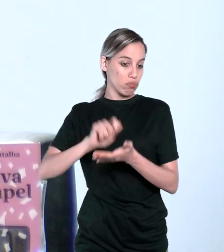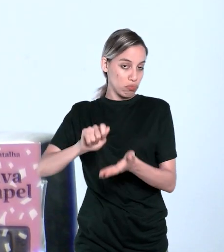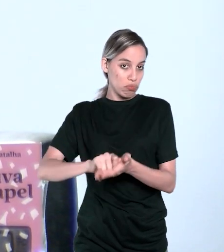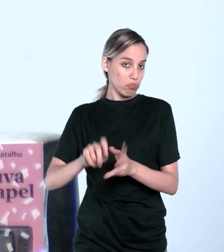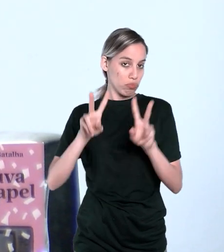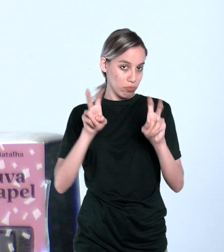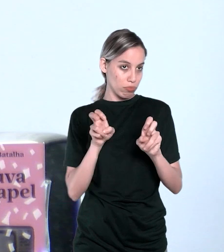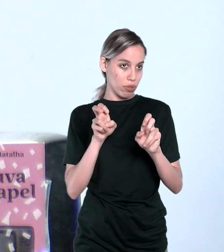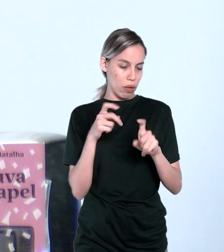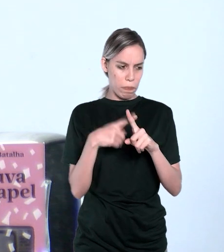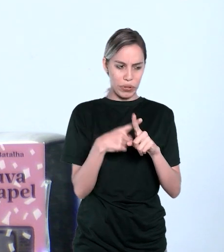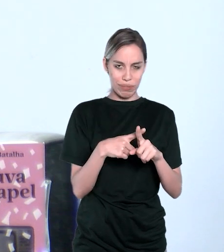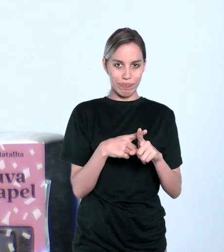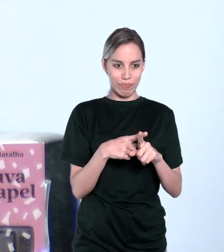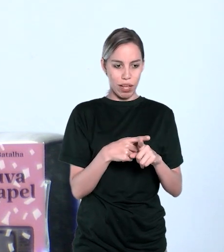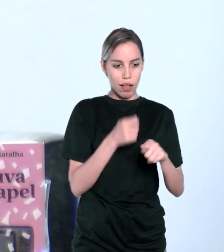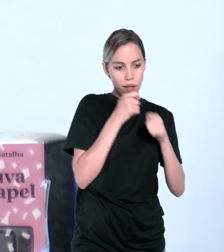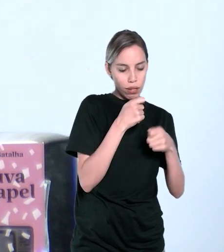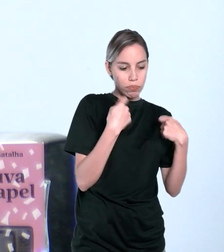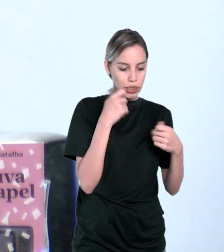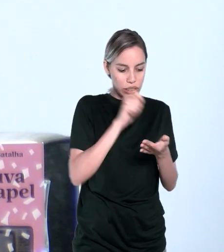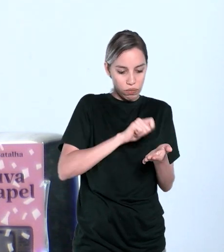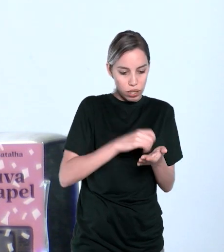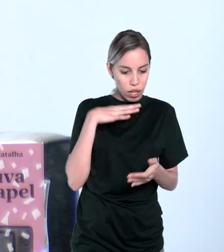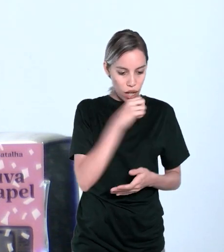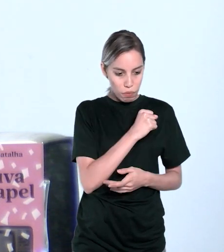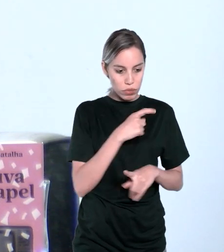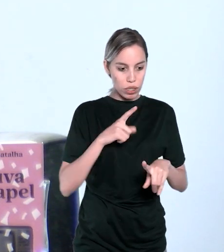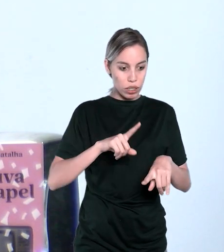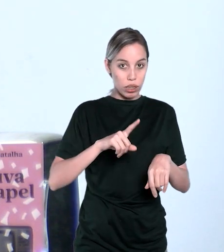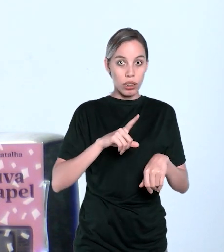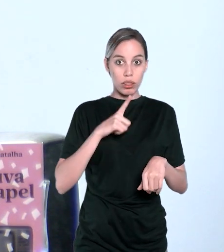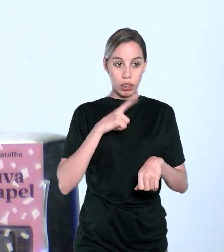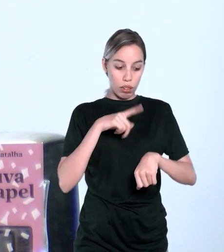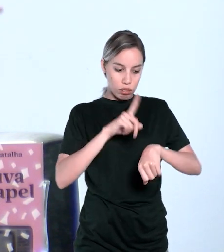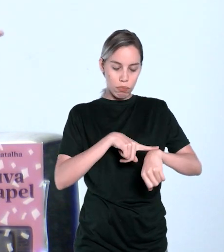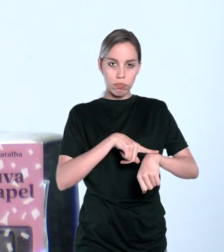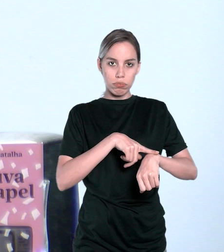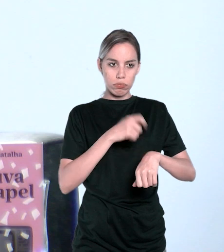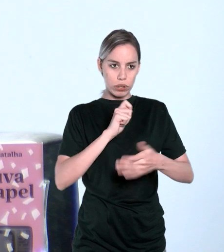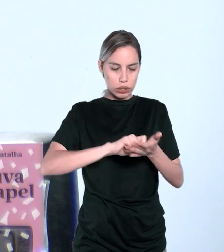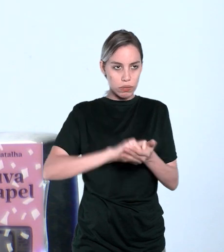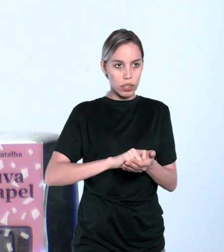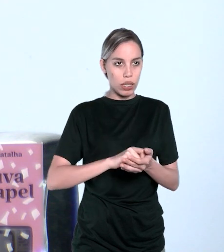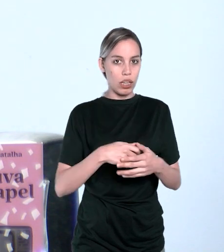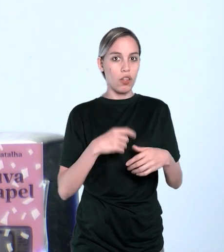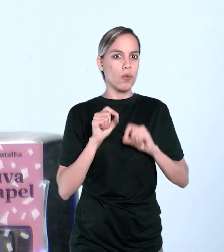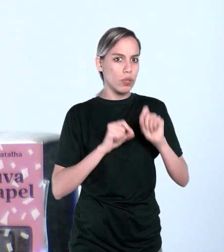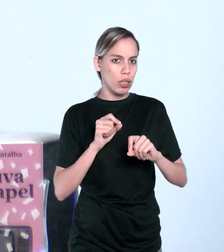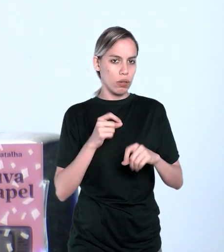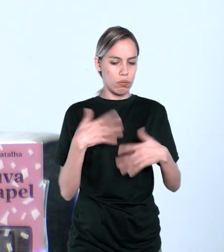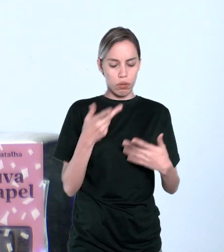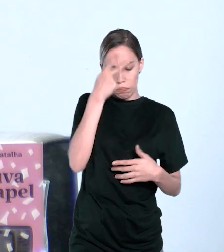jornalismo você tem que escrever rápido, com prazo. Você tem que descobrir, quando você sai para a rua e você